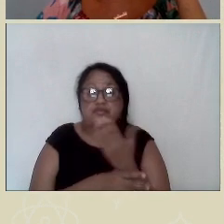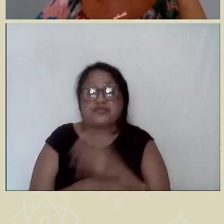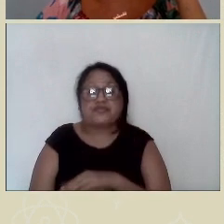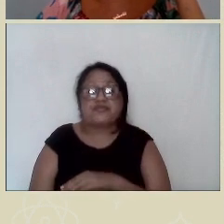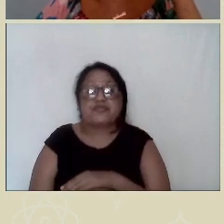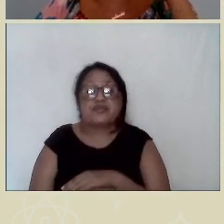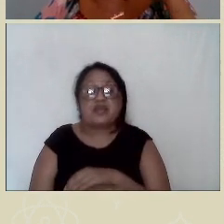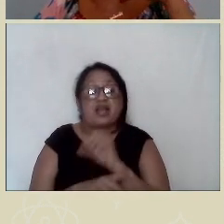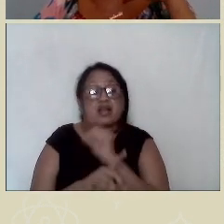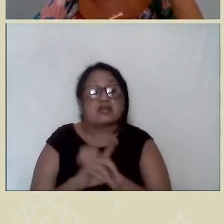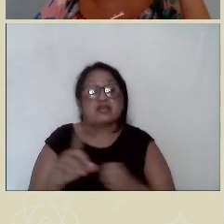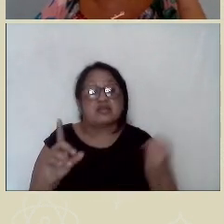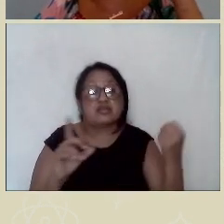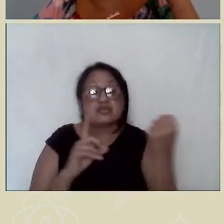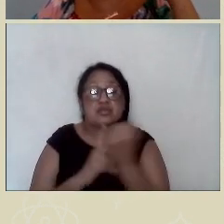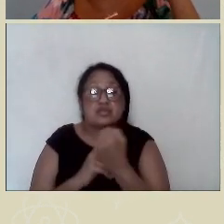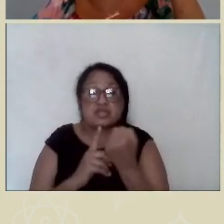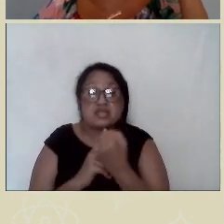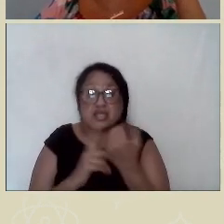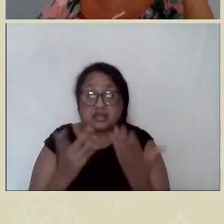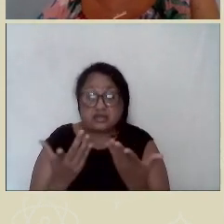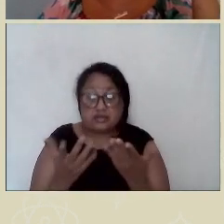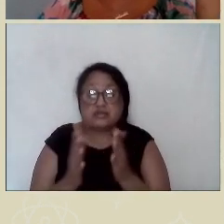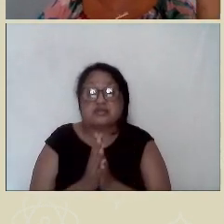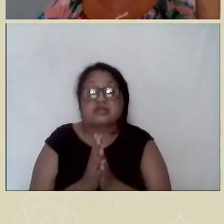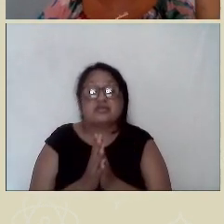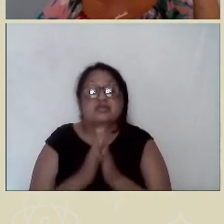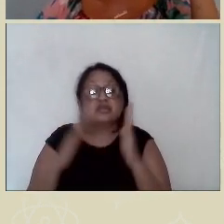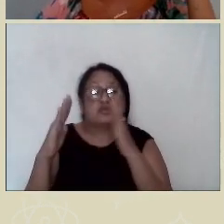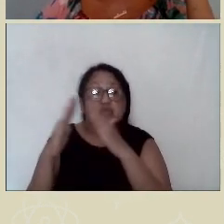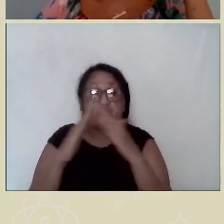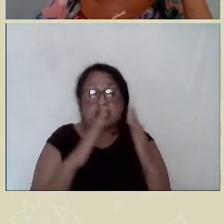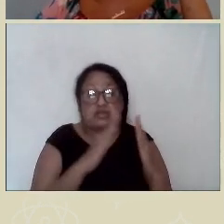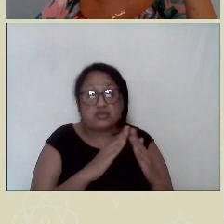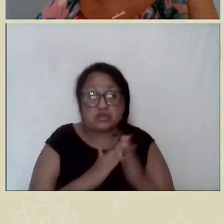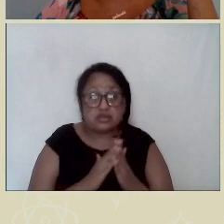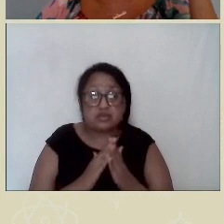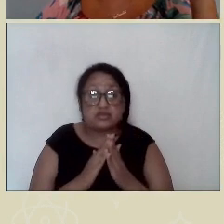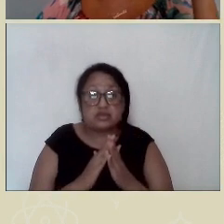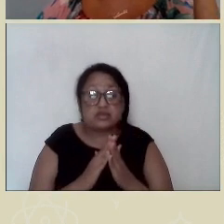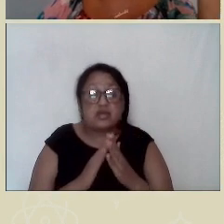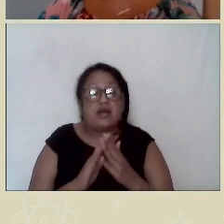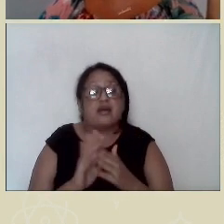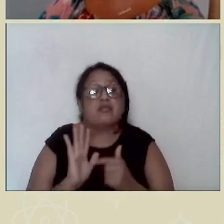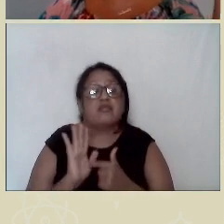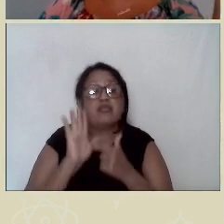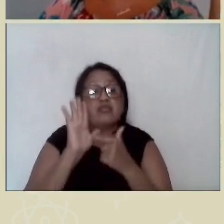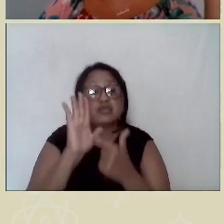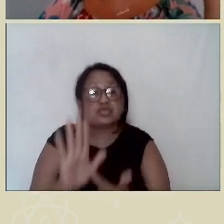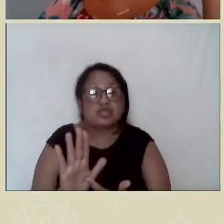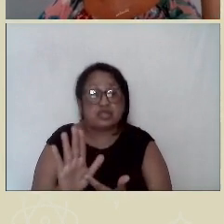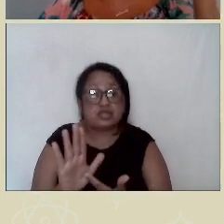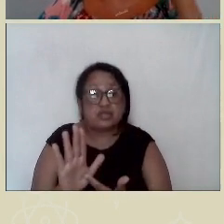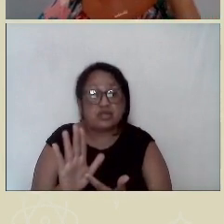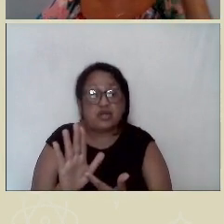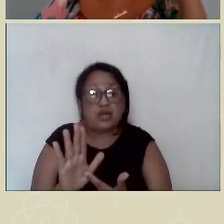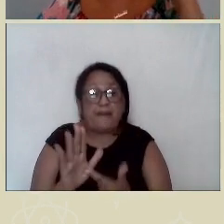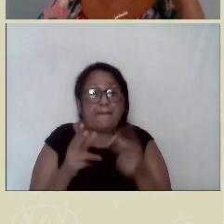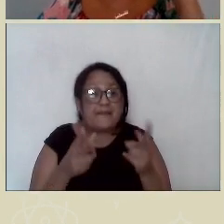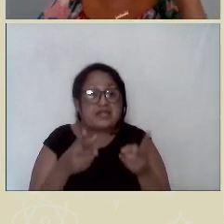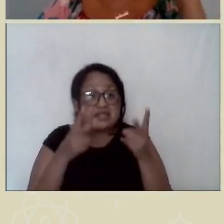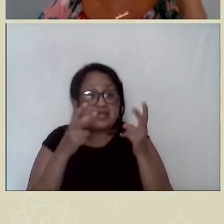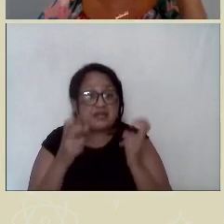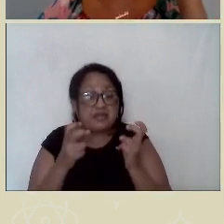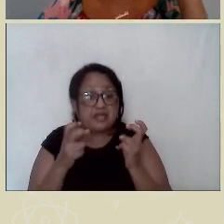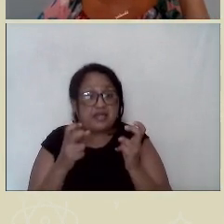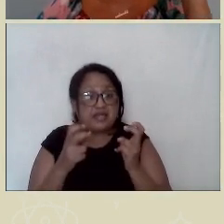operadores de expedições do Nepal EOAN com suas siglas no inglês destacou que lidar com a aparição dos restos não é